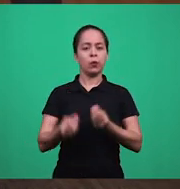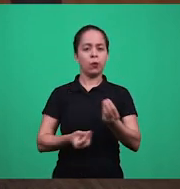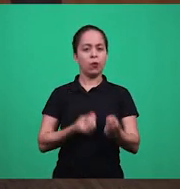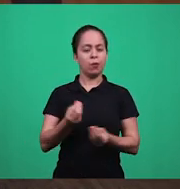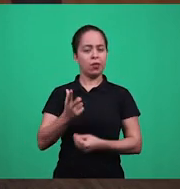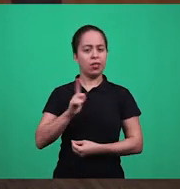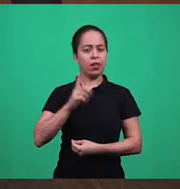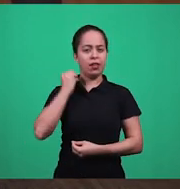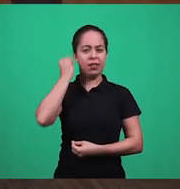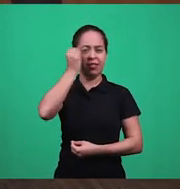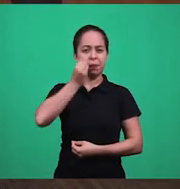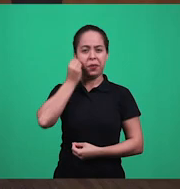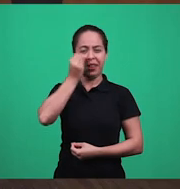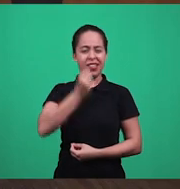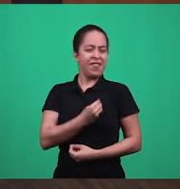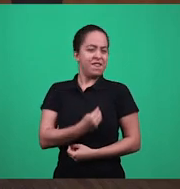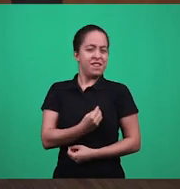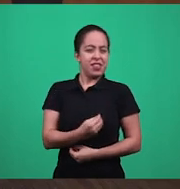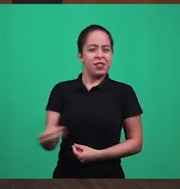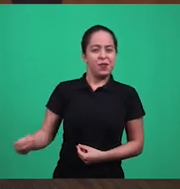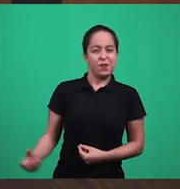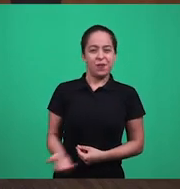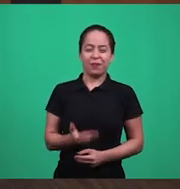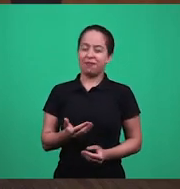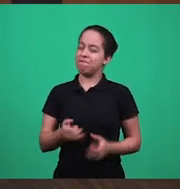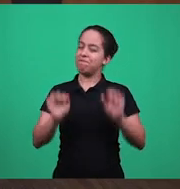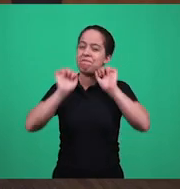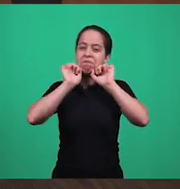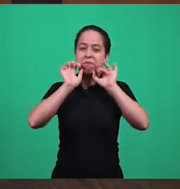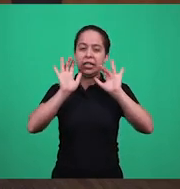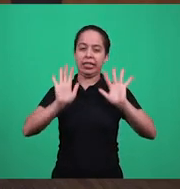a experiência do novo nascimento.